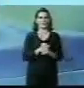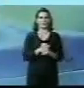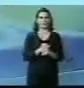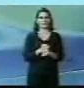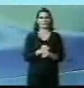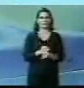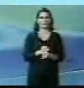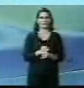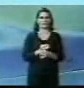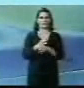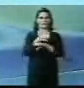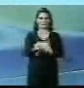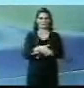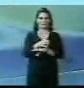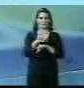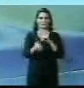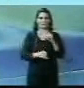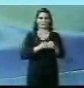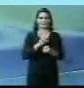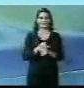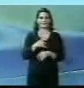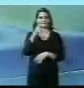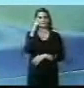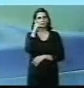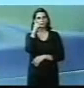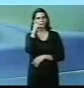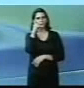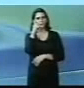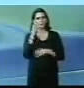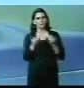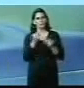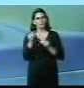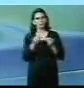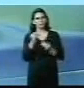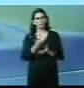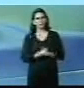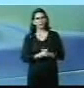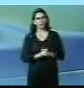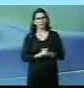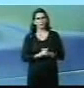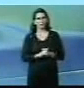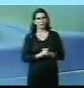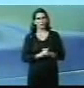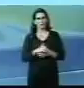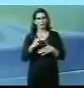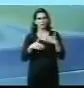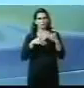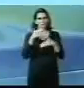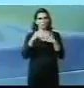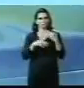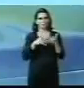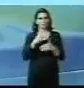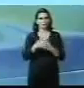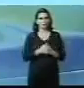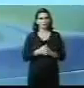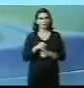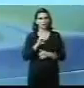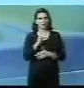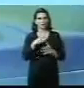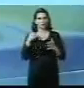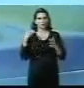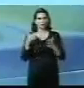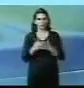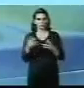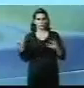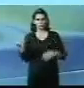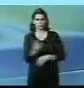mesmo link para acessar o servidor. Vamos pensar numa situação. A questão do desempenho, por exemplo. Se todos